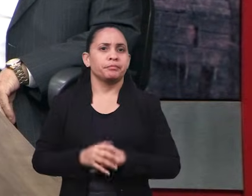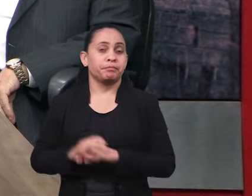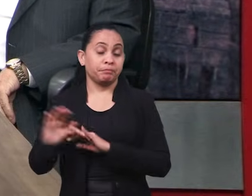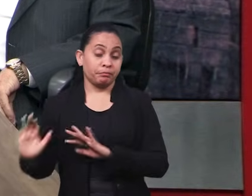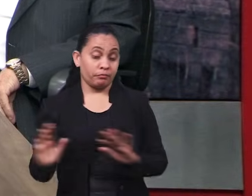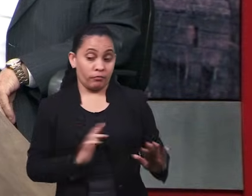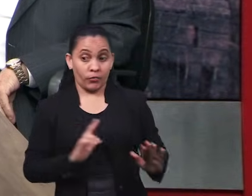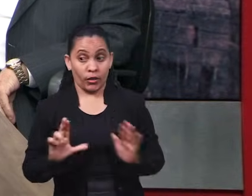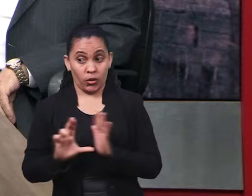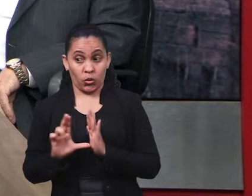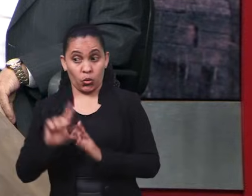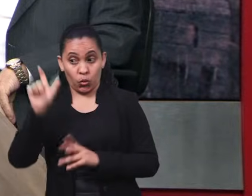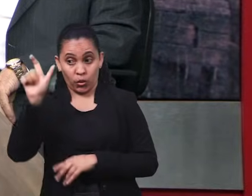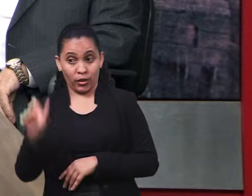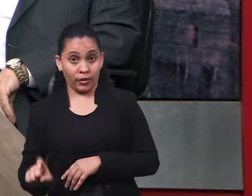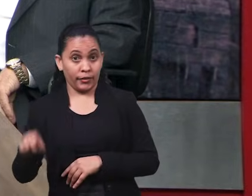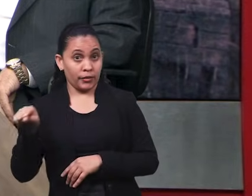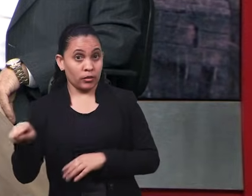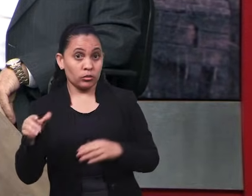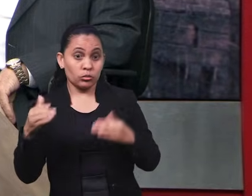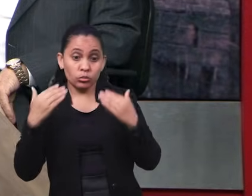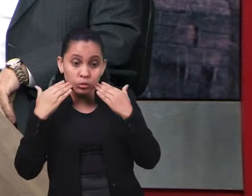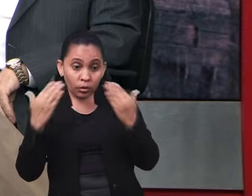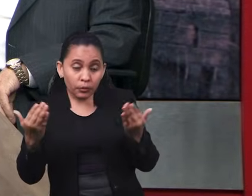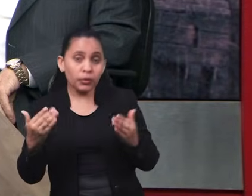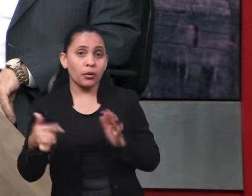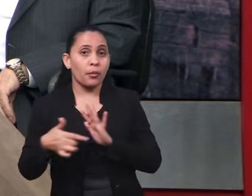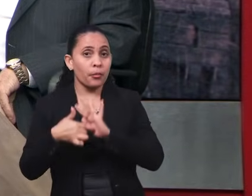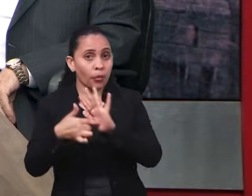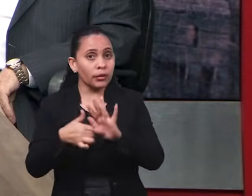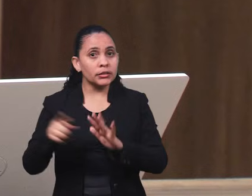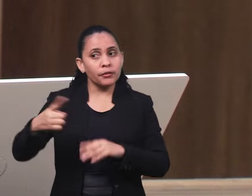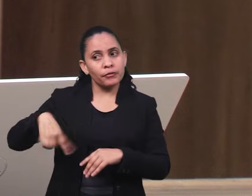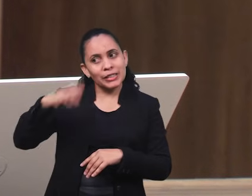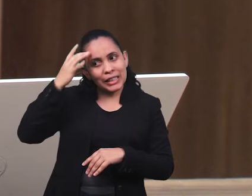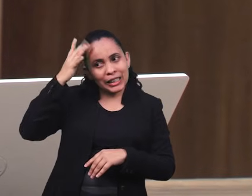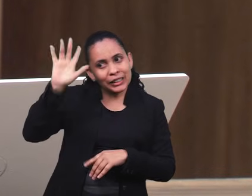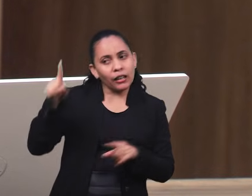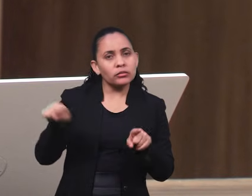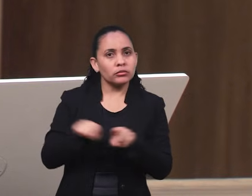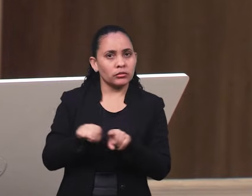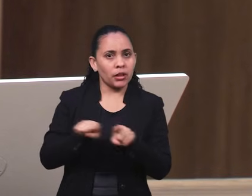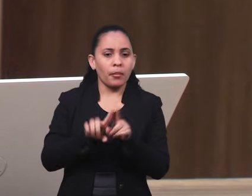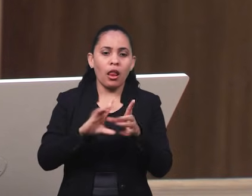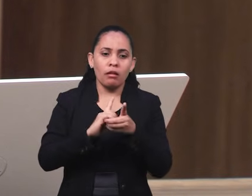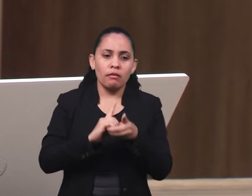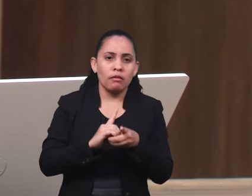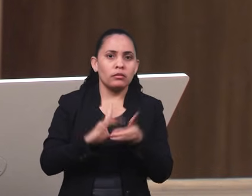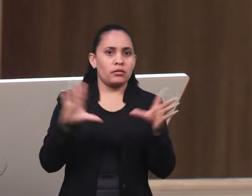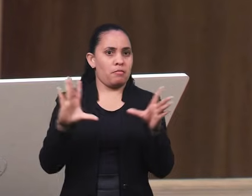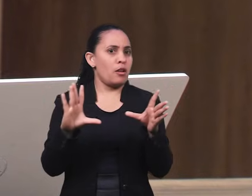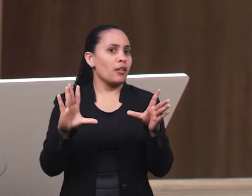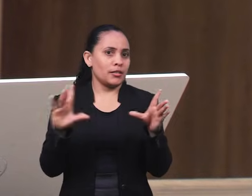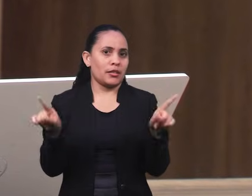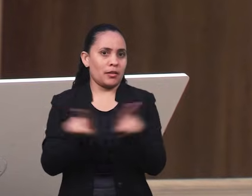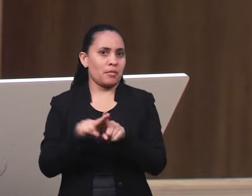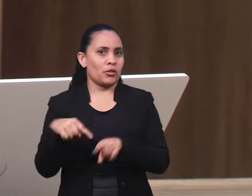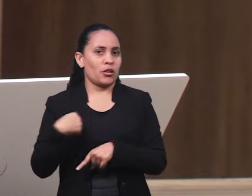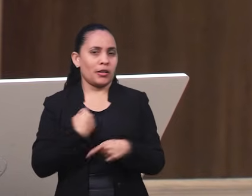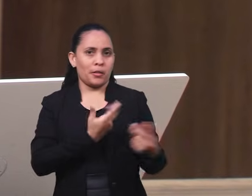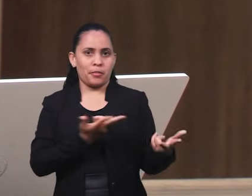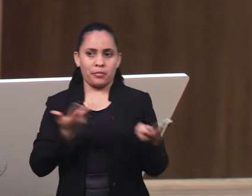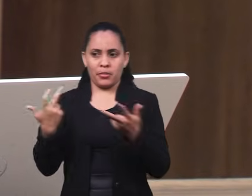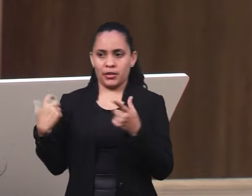Lutero, muitos falam que Lutero, as suas posições facilitaram ou ajudaram a democracia, né? Sim. Porque nós